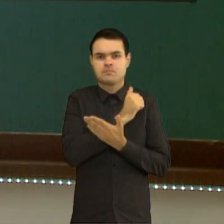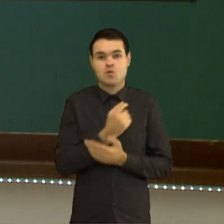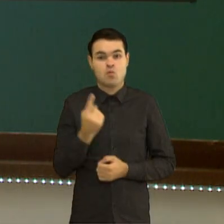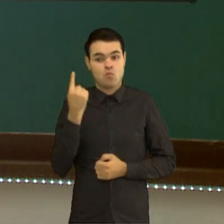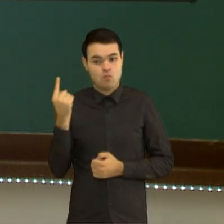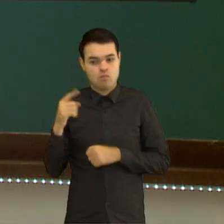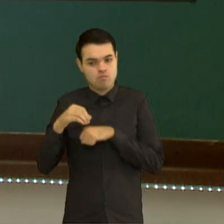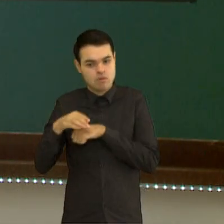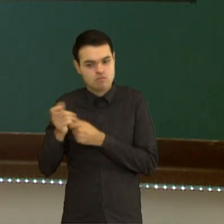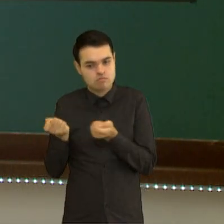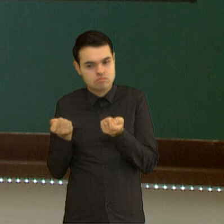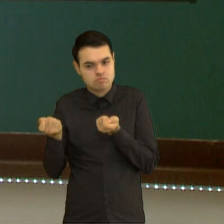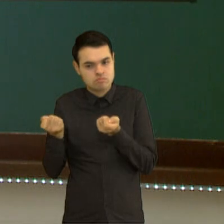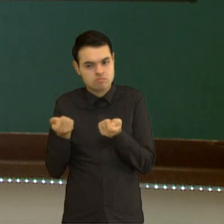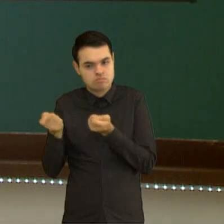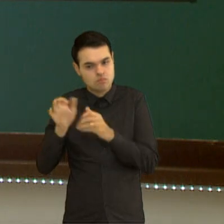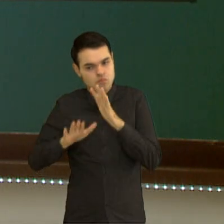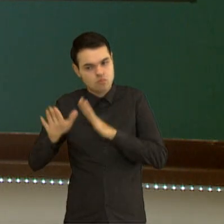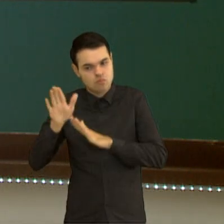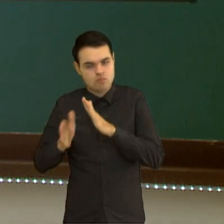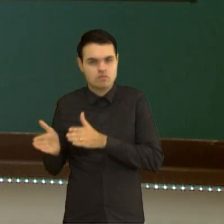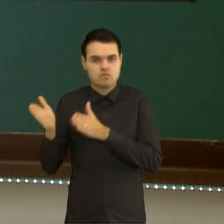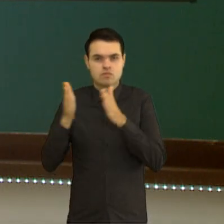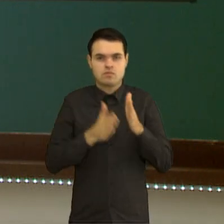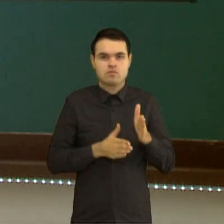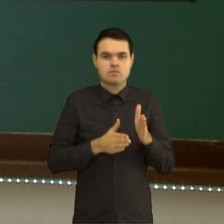moderar comentários e outras para